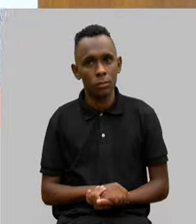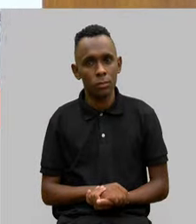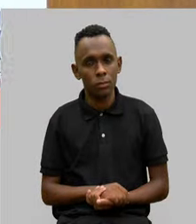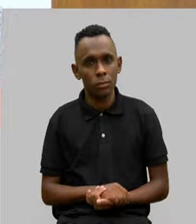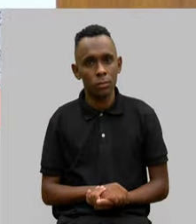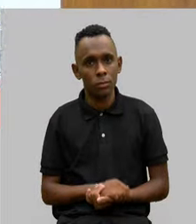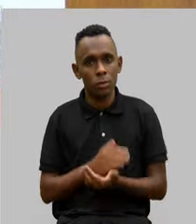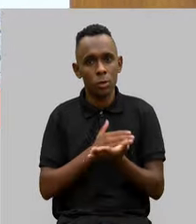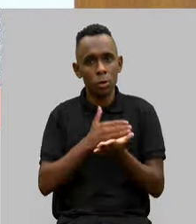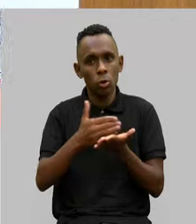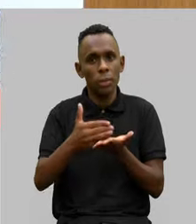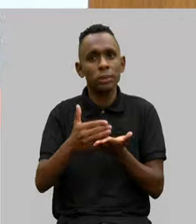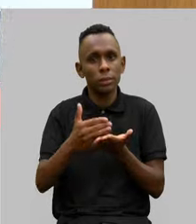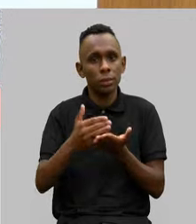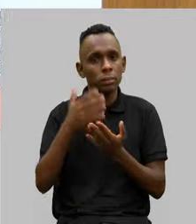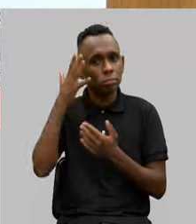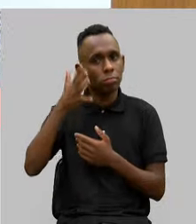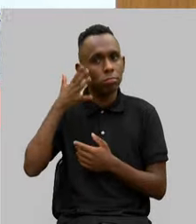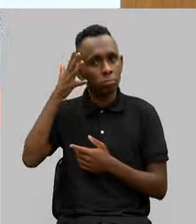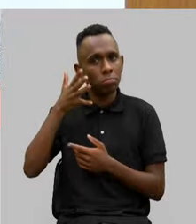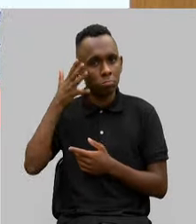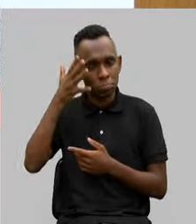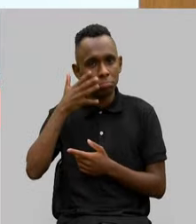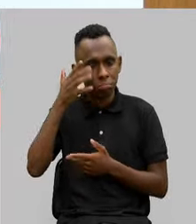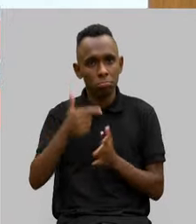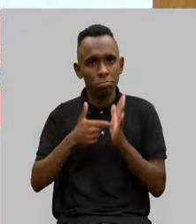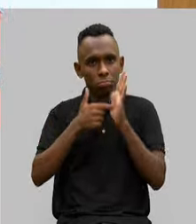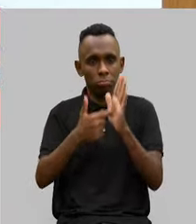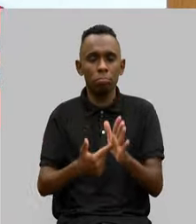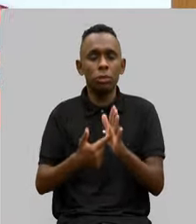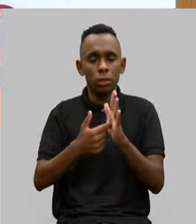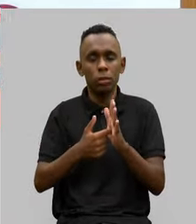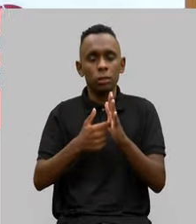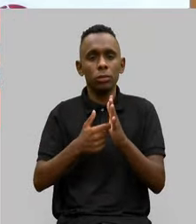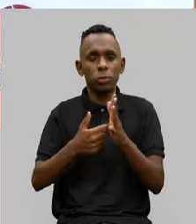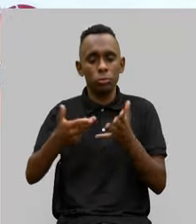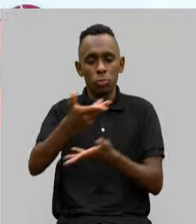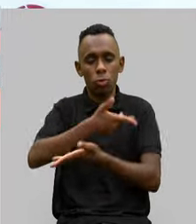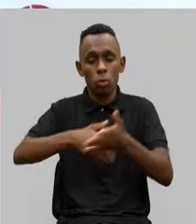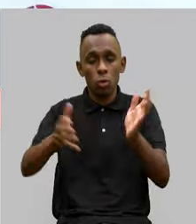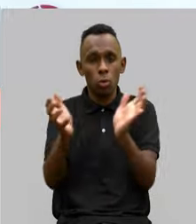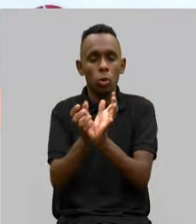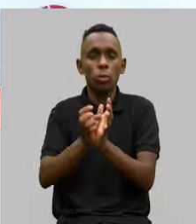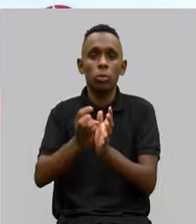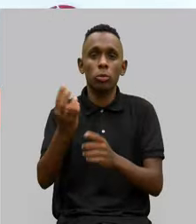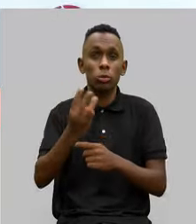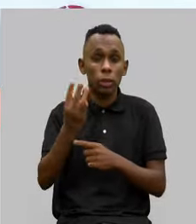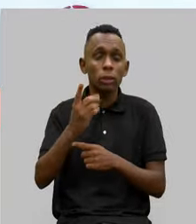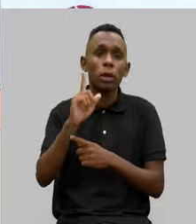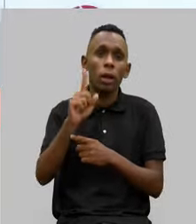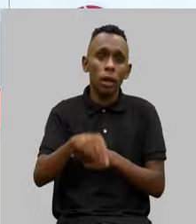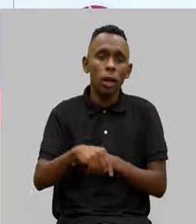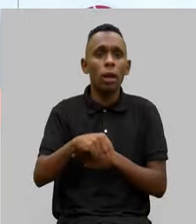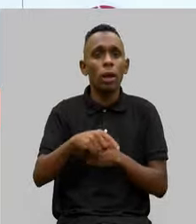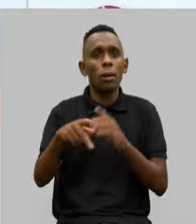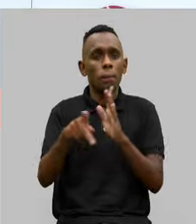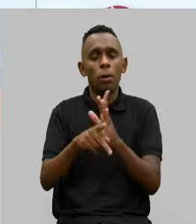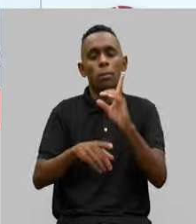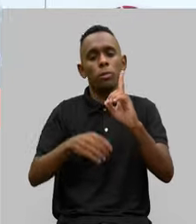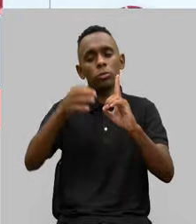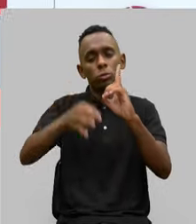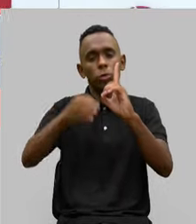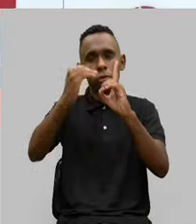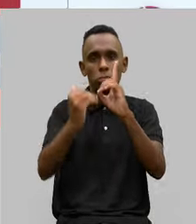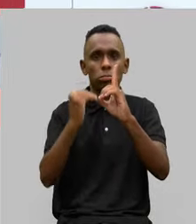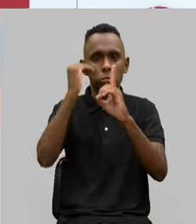iniciando a fase de Exposições da terceira mesa de trabalho passamos a palavra ao Desembargador Henrique